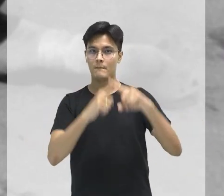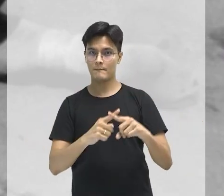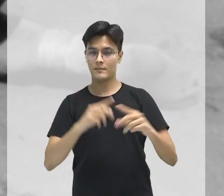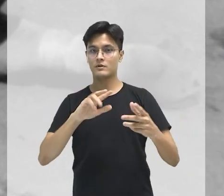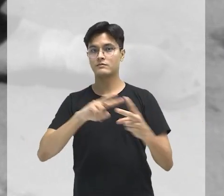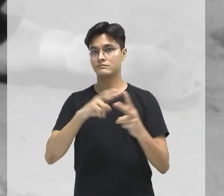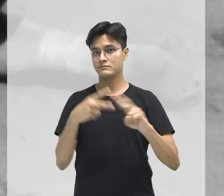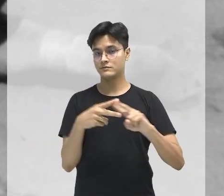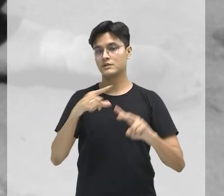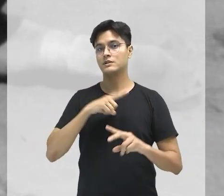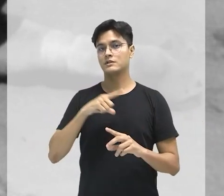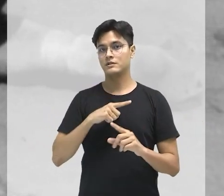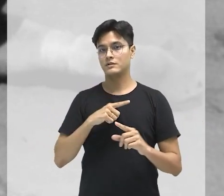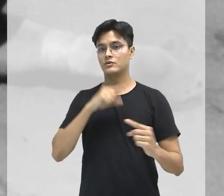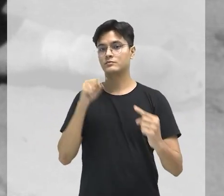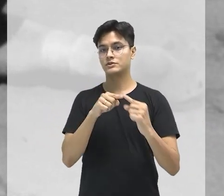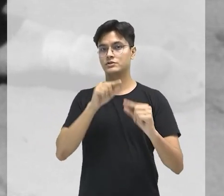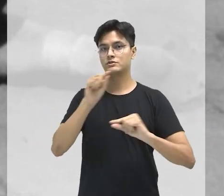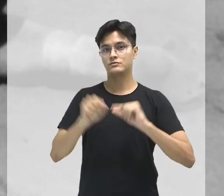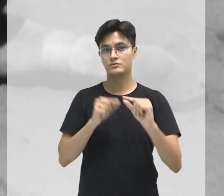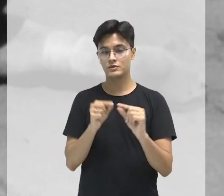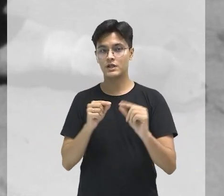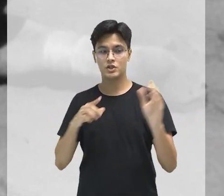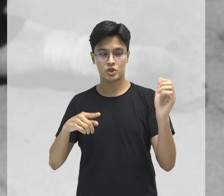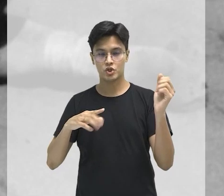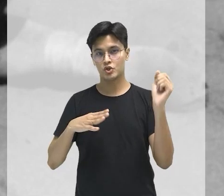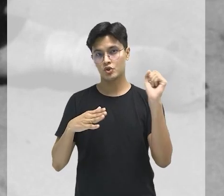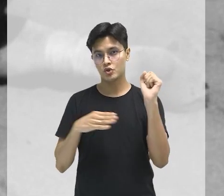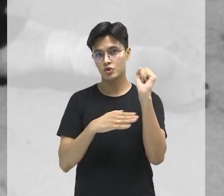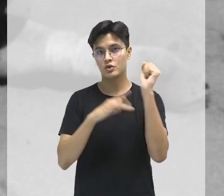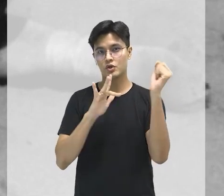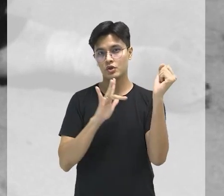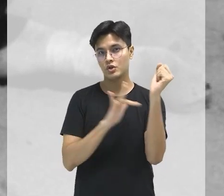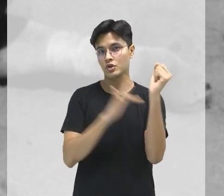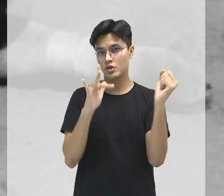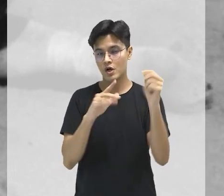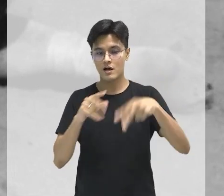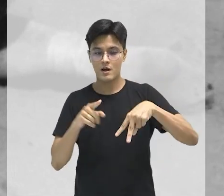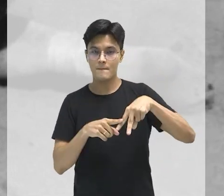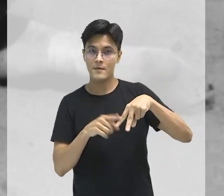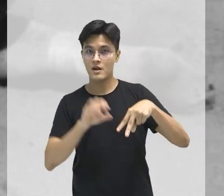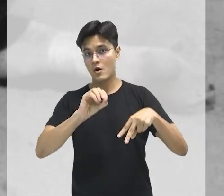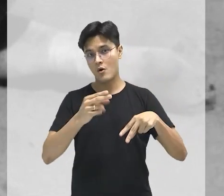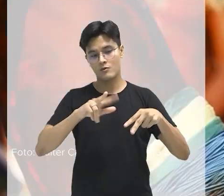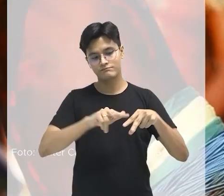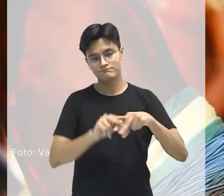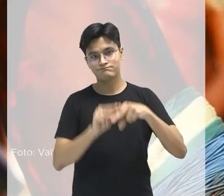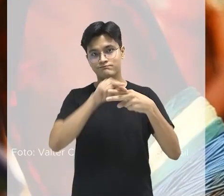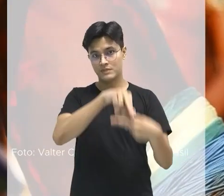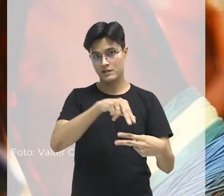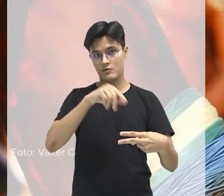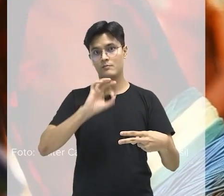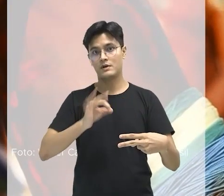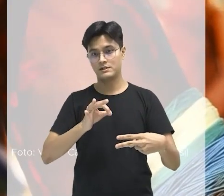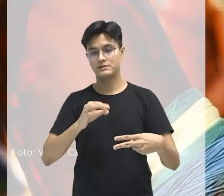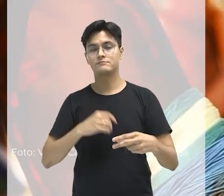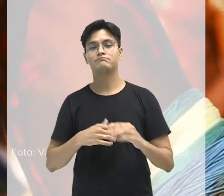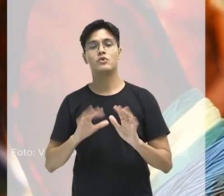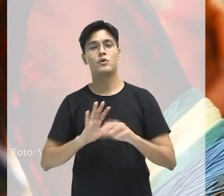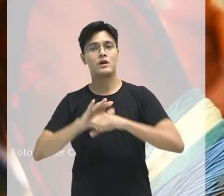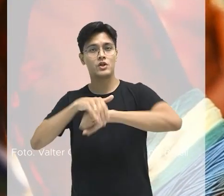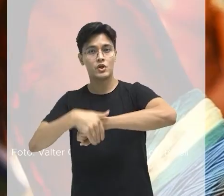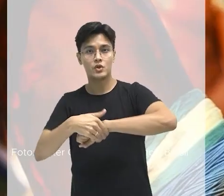como objetivo encostar na perna do adversário ou derrubá-lo. Durante a noite que antecede a luta, os guerreiros